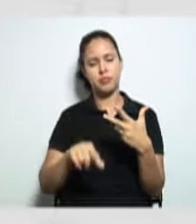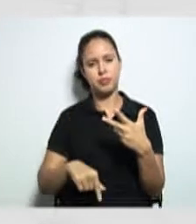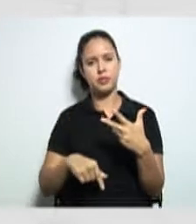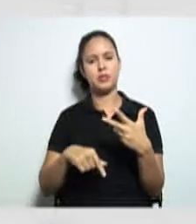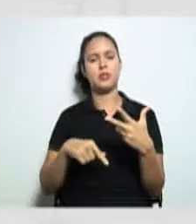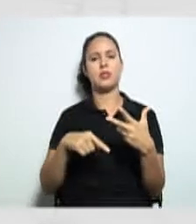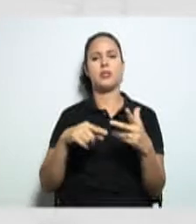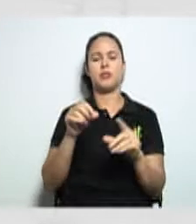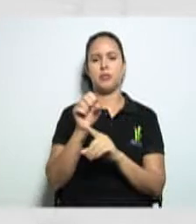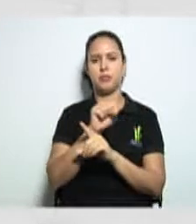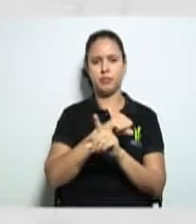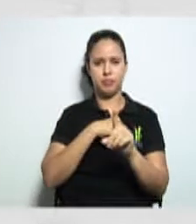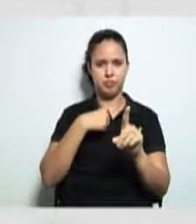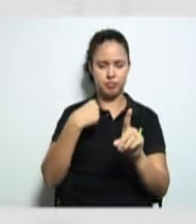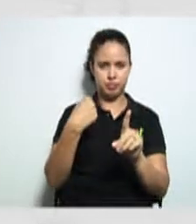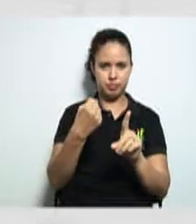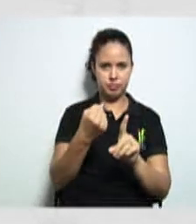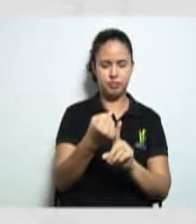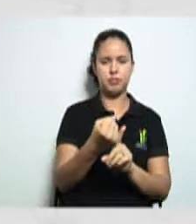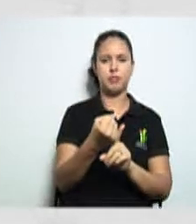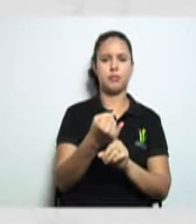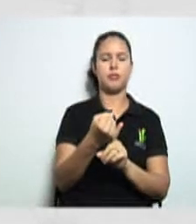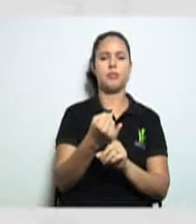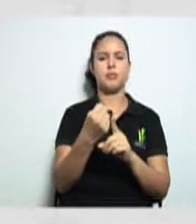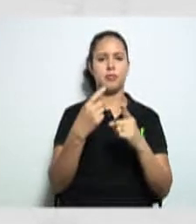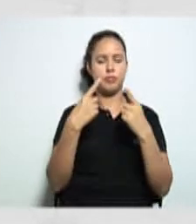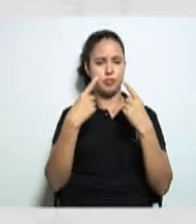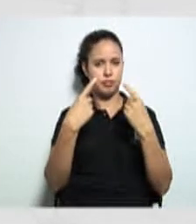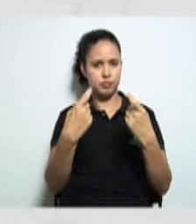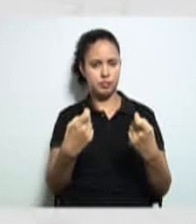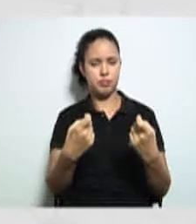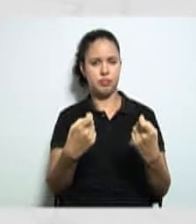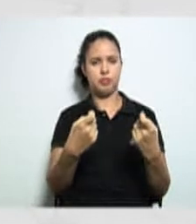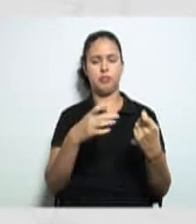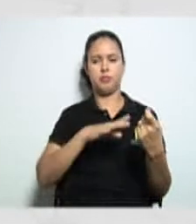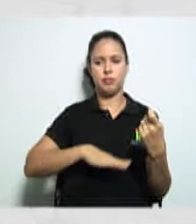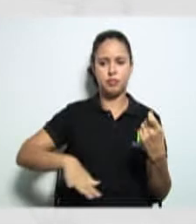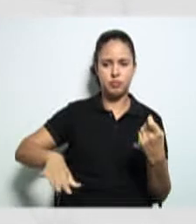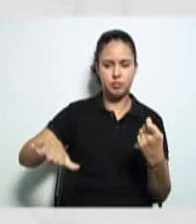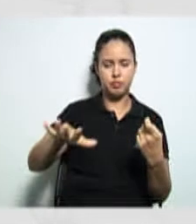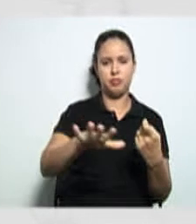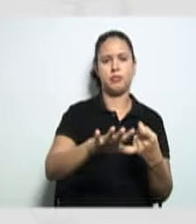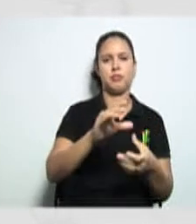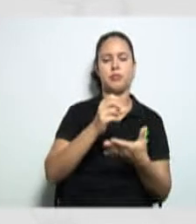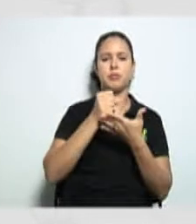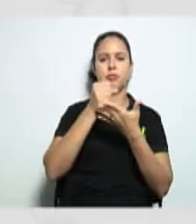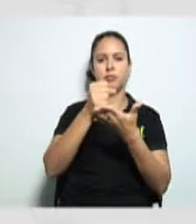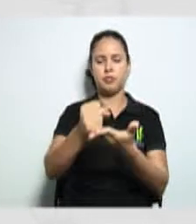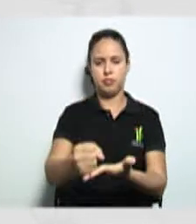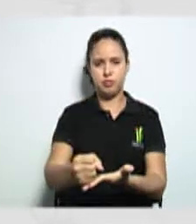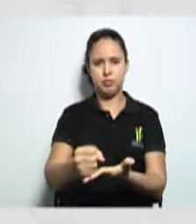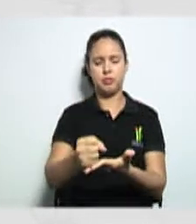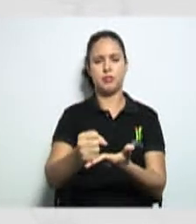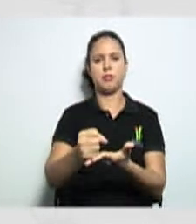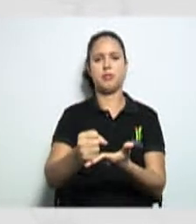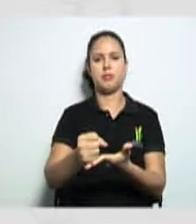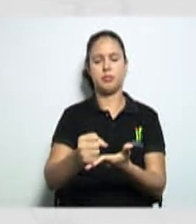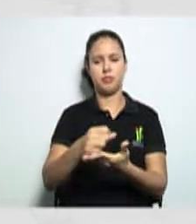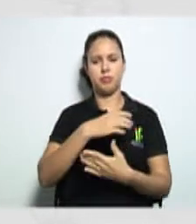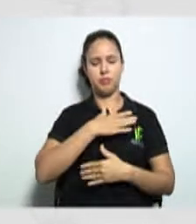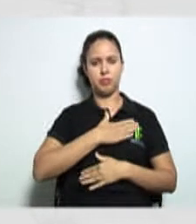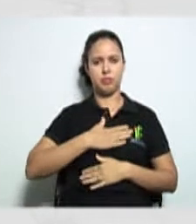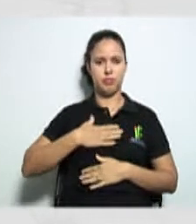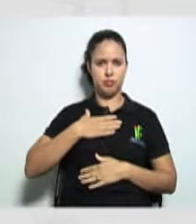da sociedade civil de interesse público, que prestam serviços de interesse público visando a